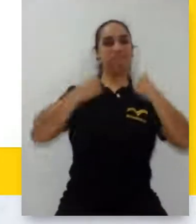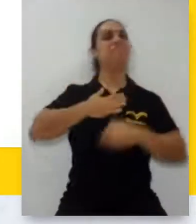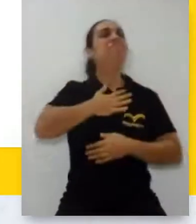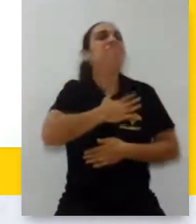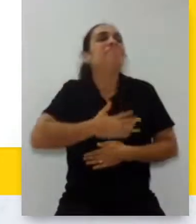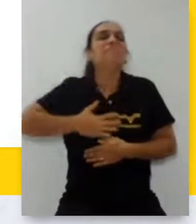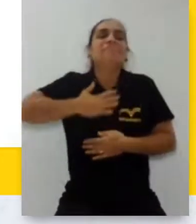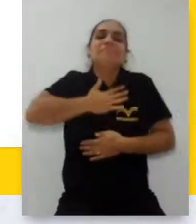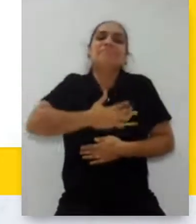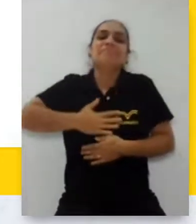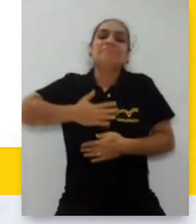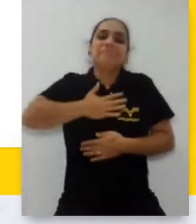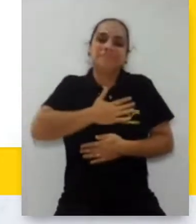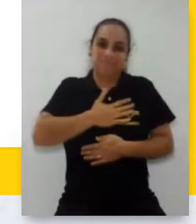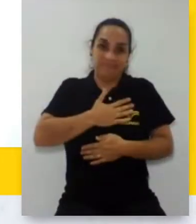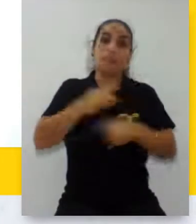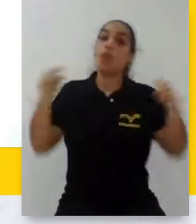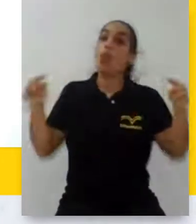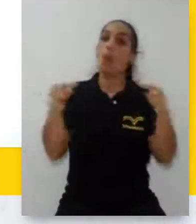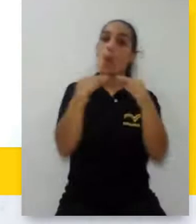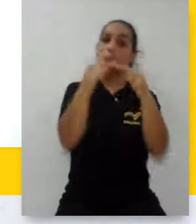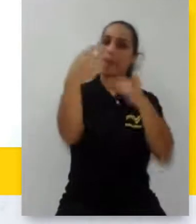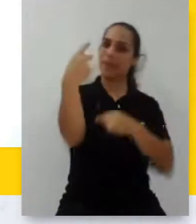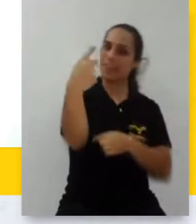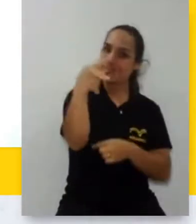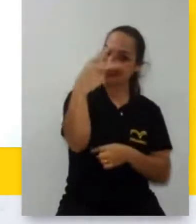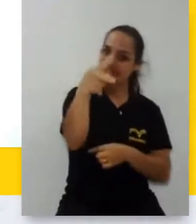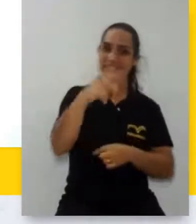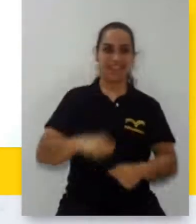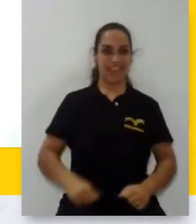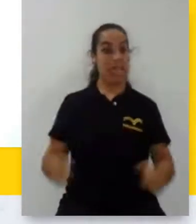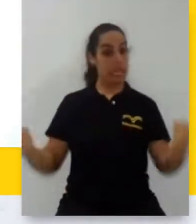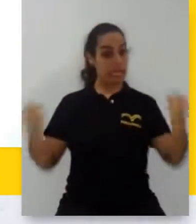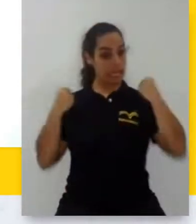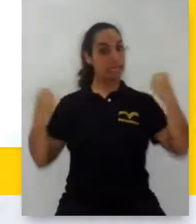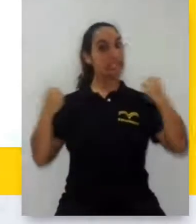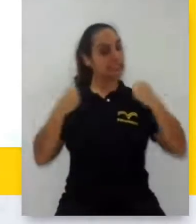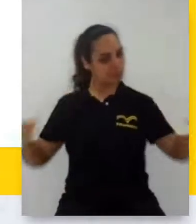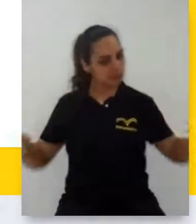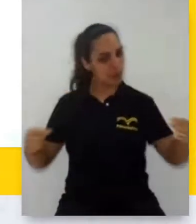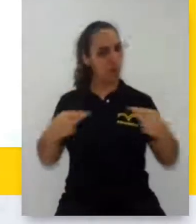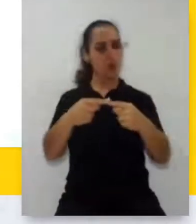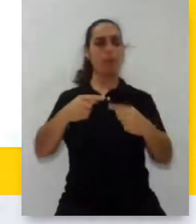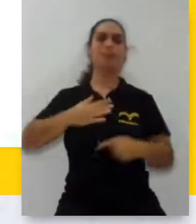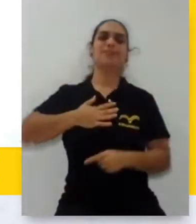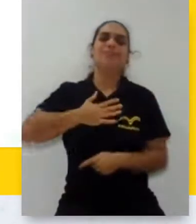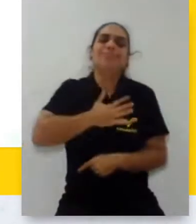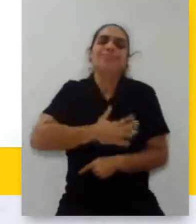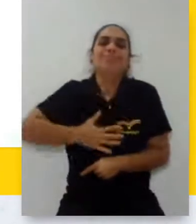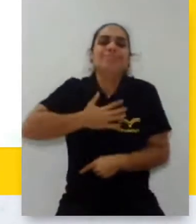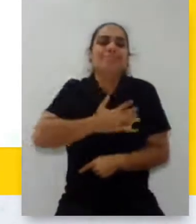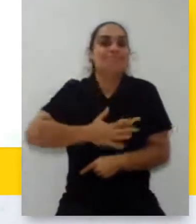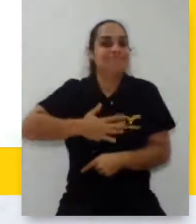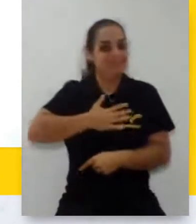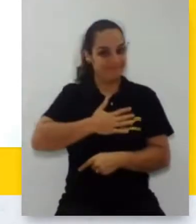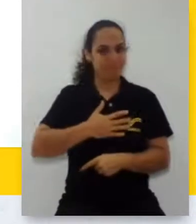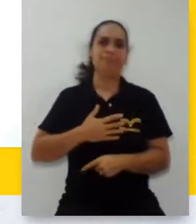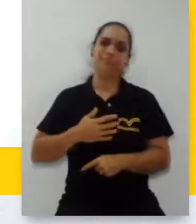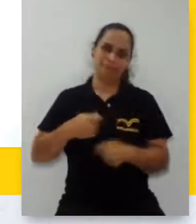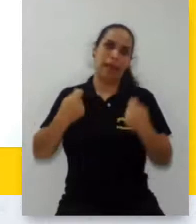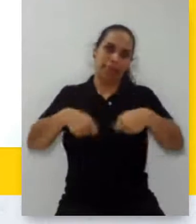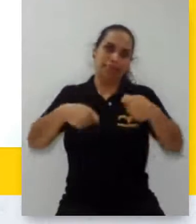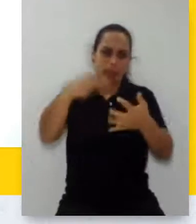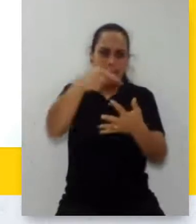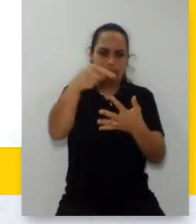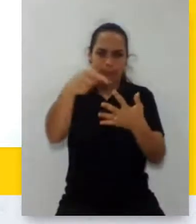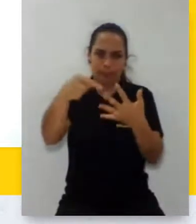que vai te dar prazer. O exercício ele é famoso em dar prazer, né? Porque nós temos mudança nas endorfinas, na serotonina, que vai até melhorar a qualidade do